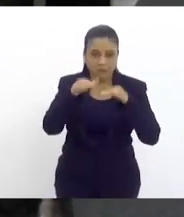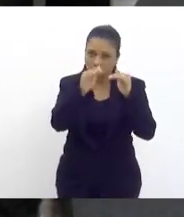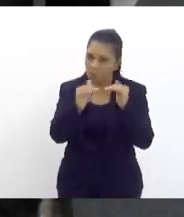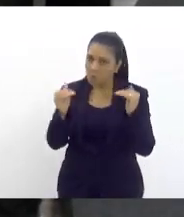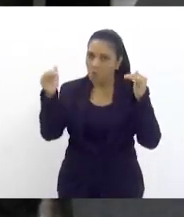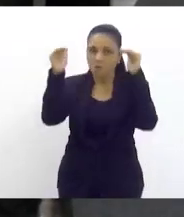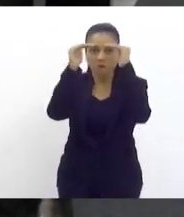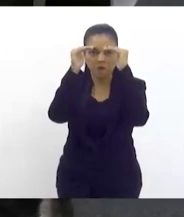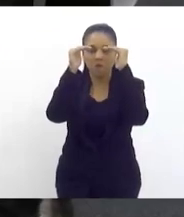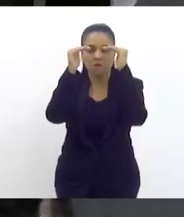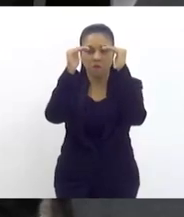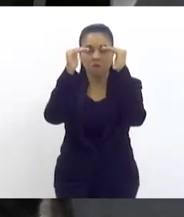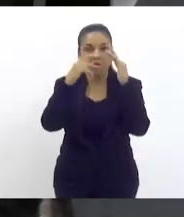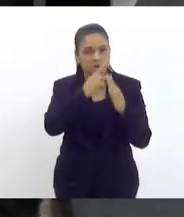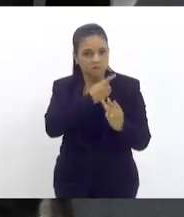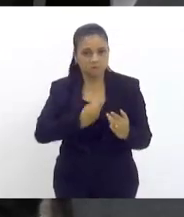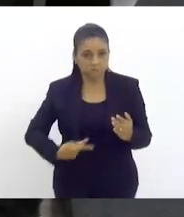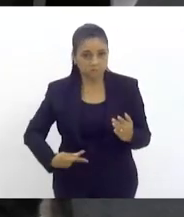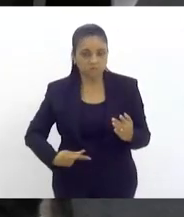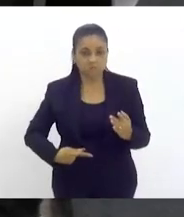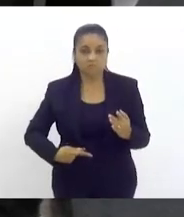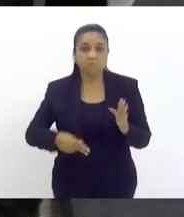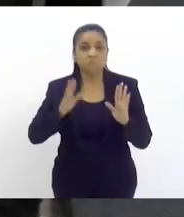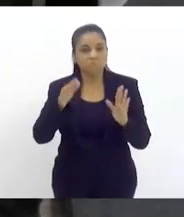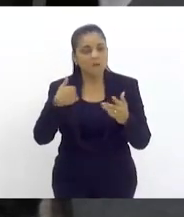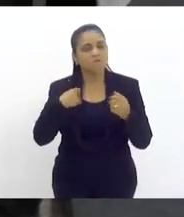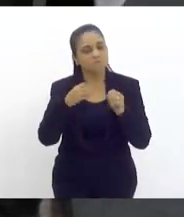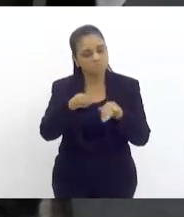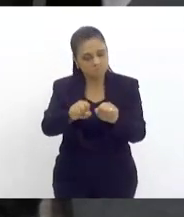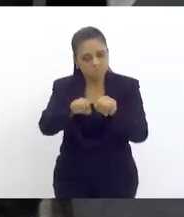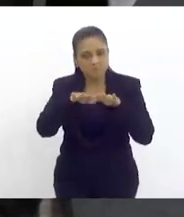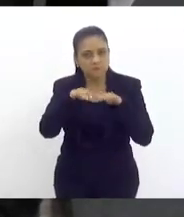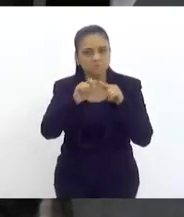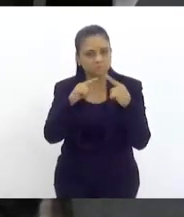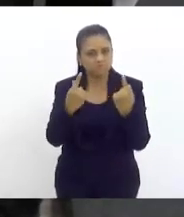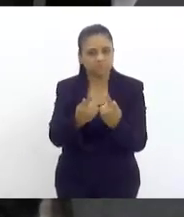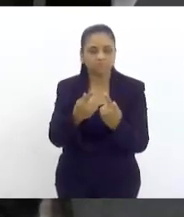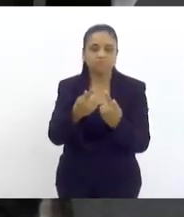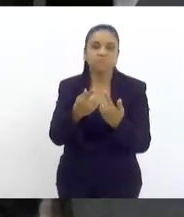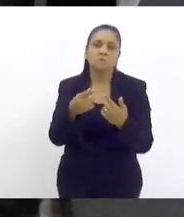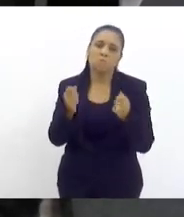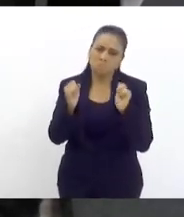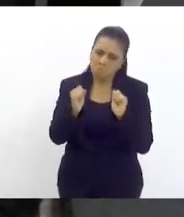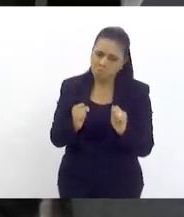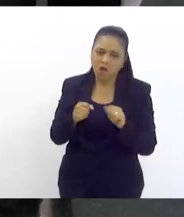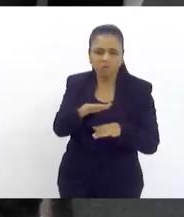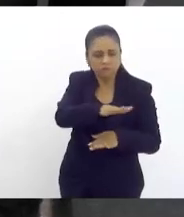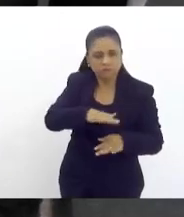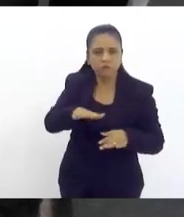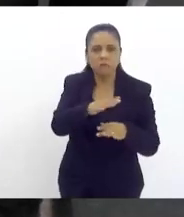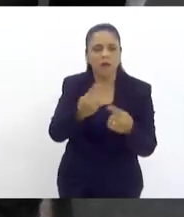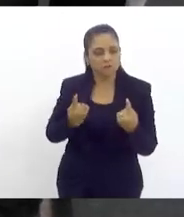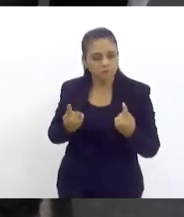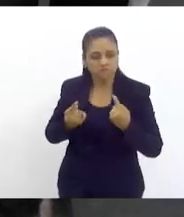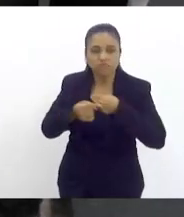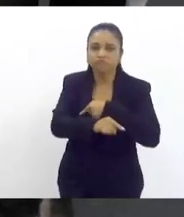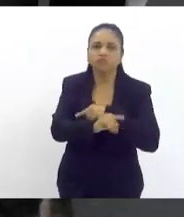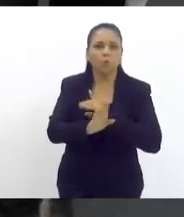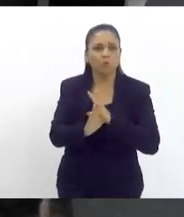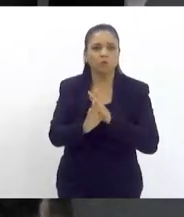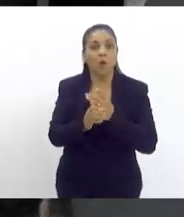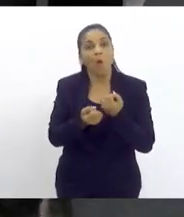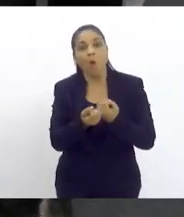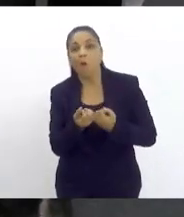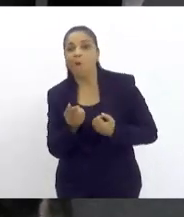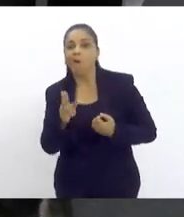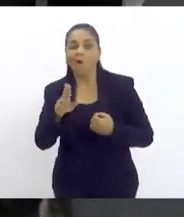presidente, e é isso, que o plenário possa também ter o seu espaço de possibilidade de derrotar ou de